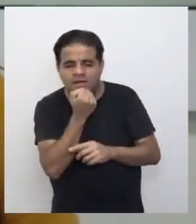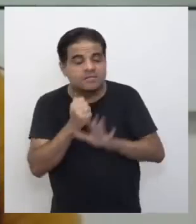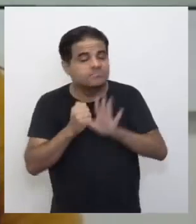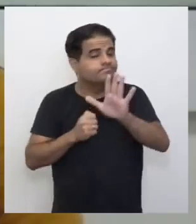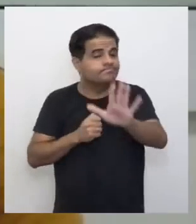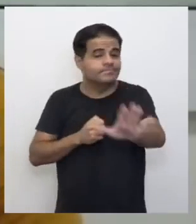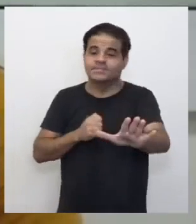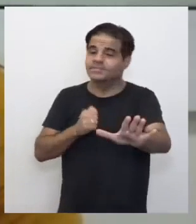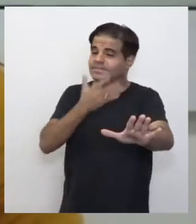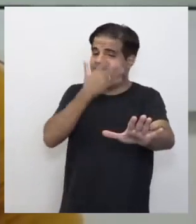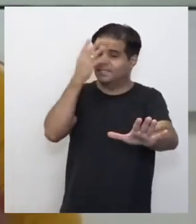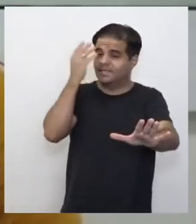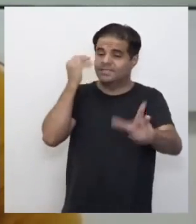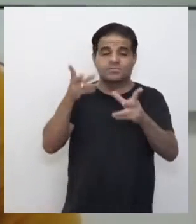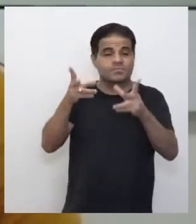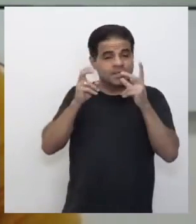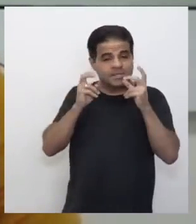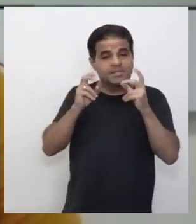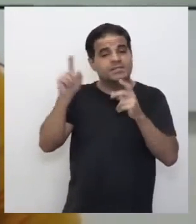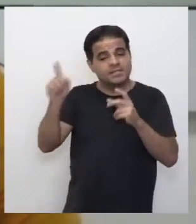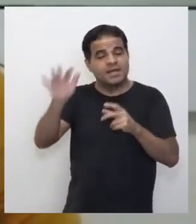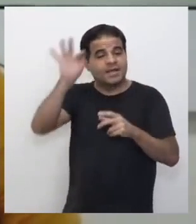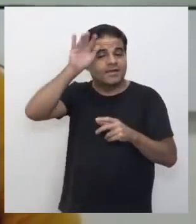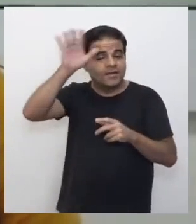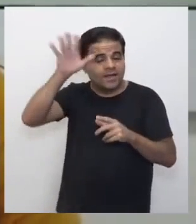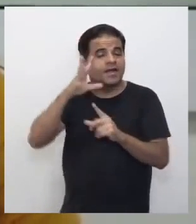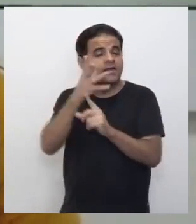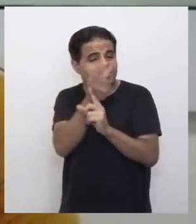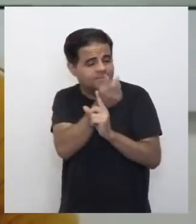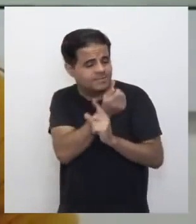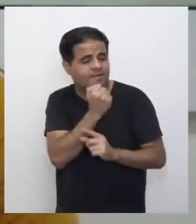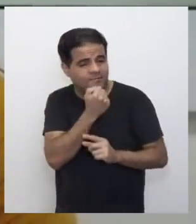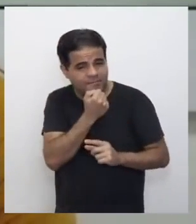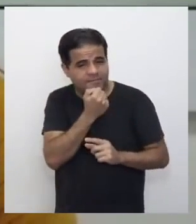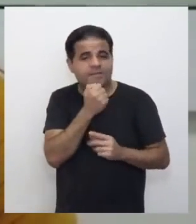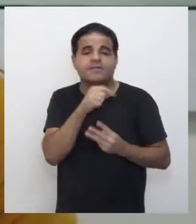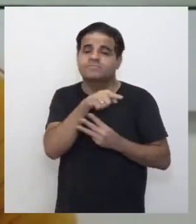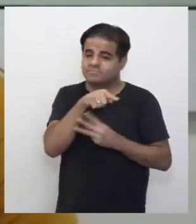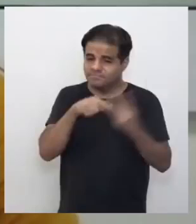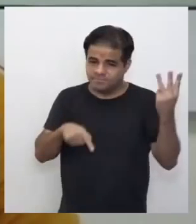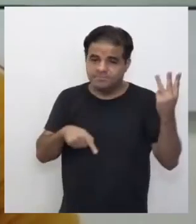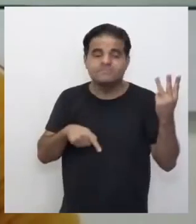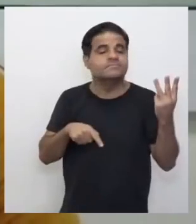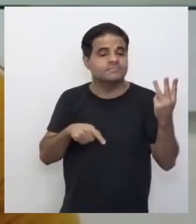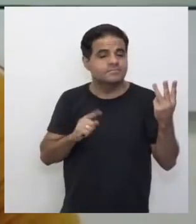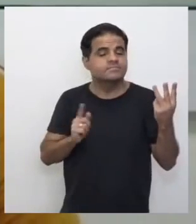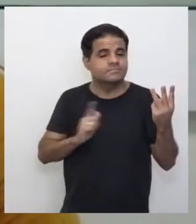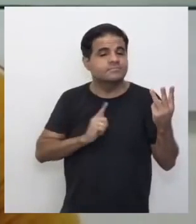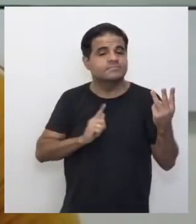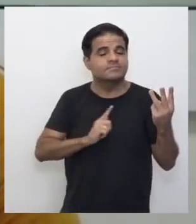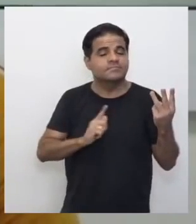não percebe que arte, filosofia e ciência também